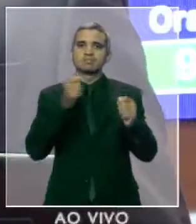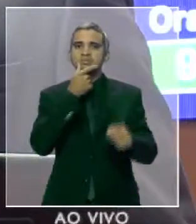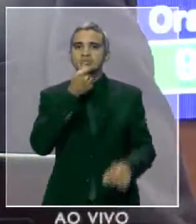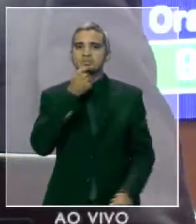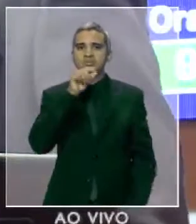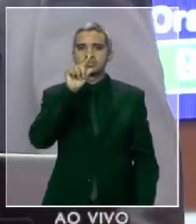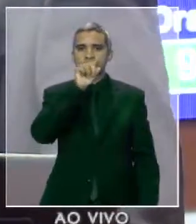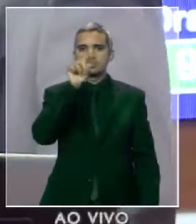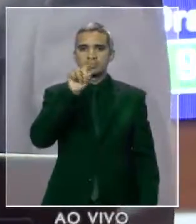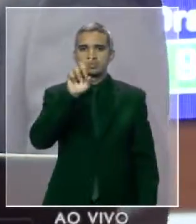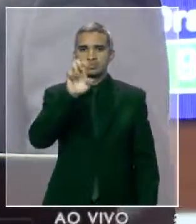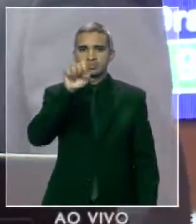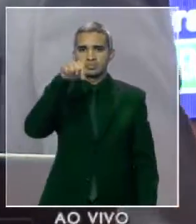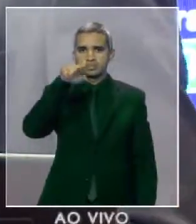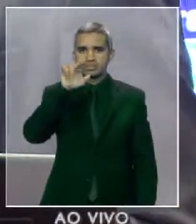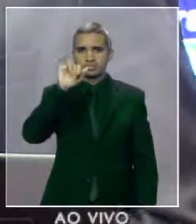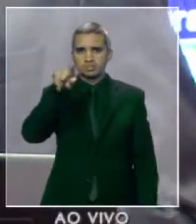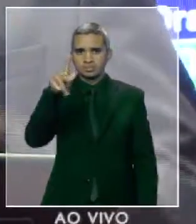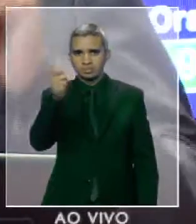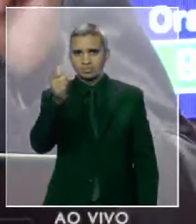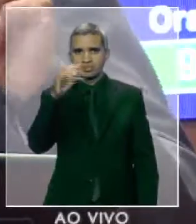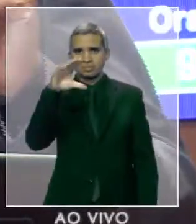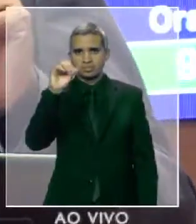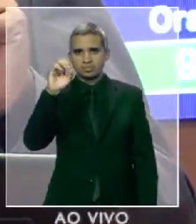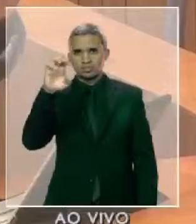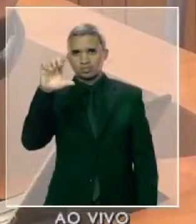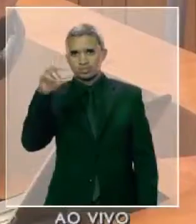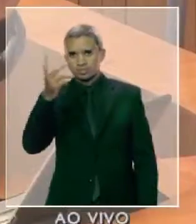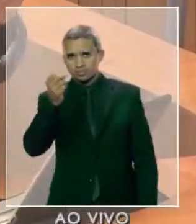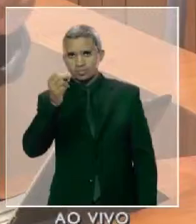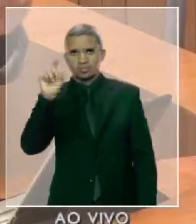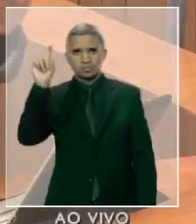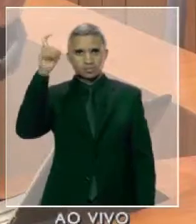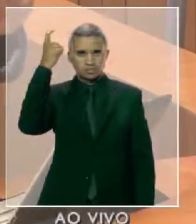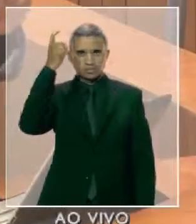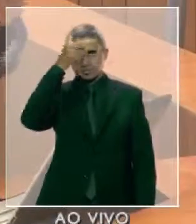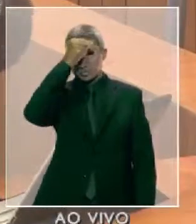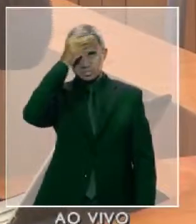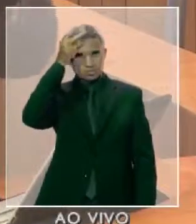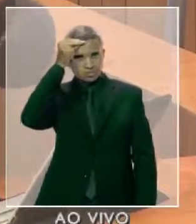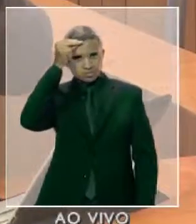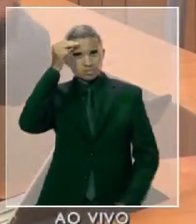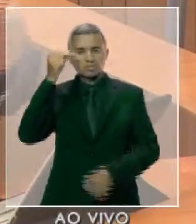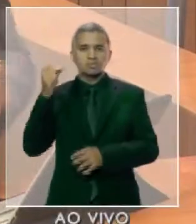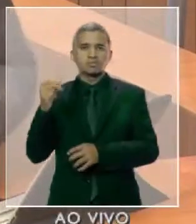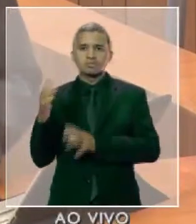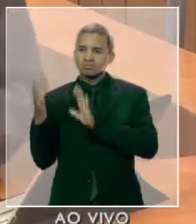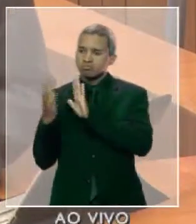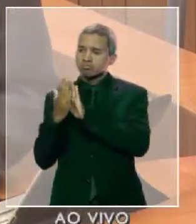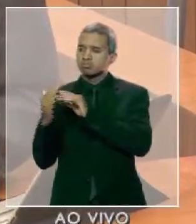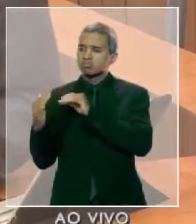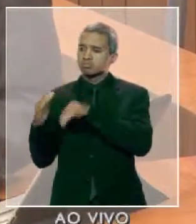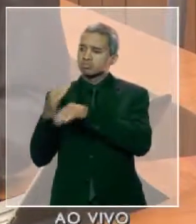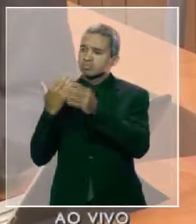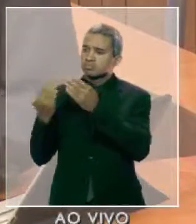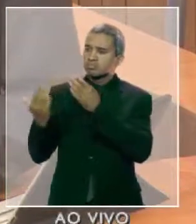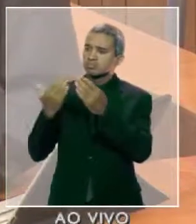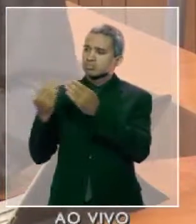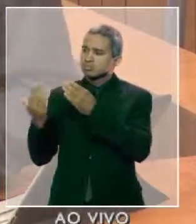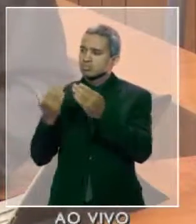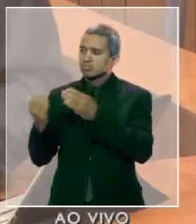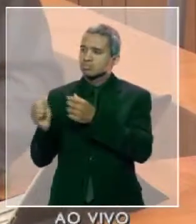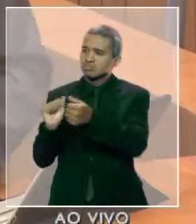minha homenagem ao ex-prefeito. Pude ouvi-lo, pude realmente compartilhar junto com todas as